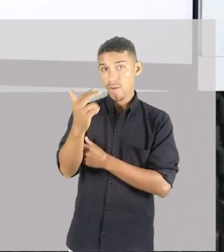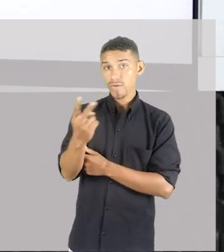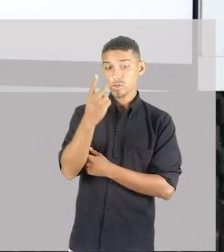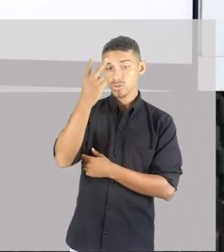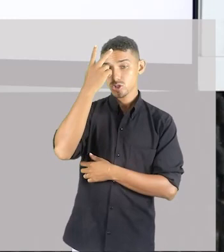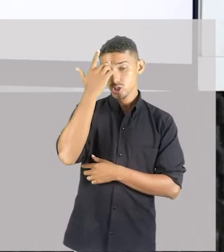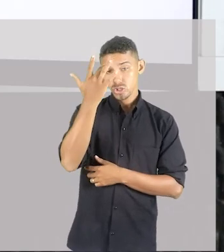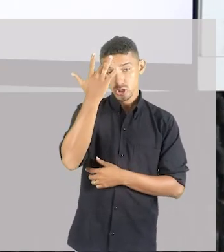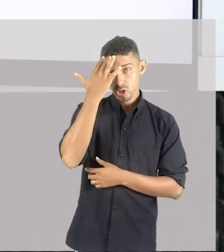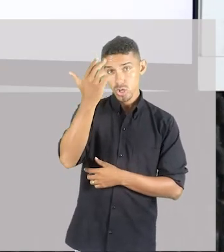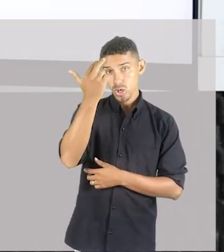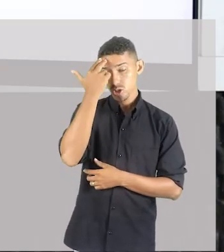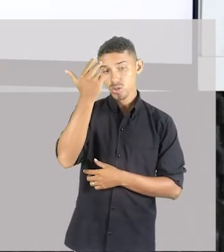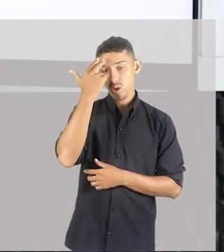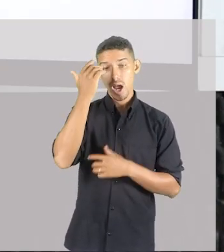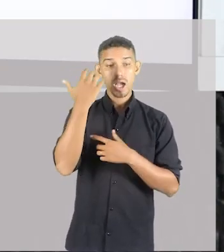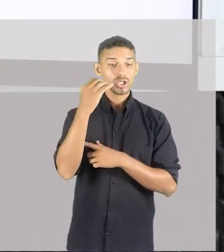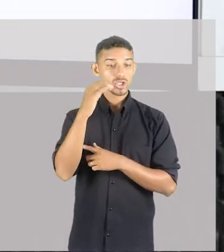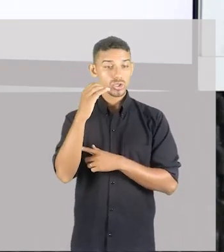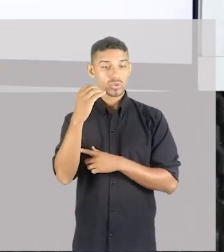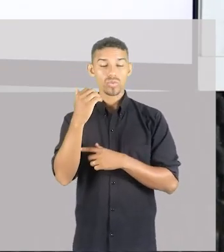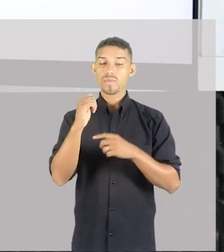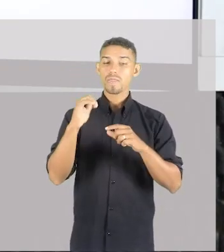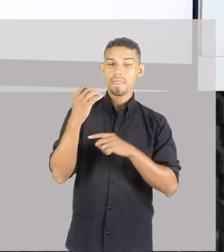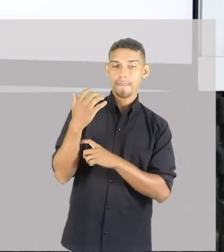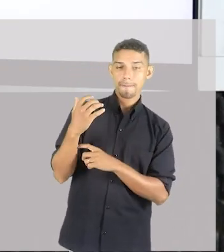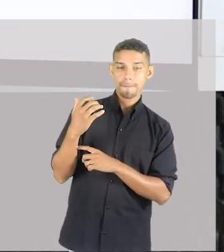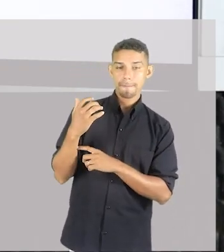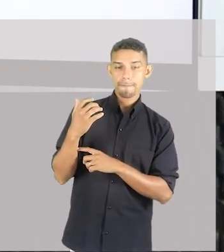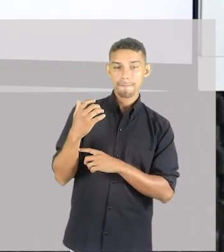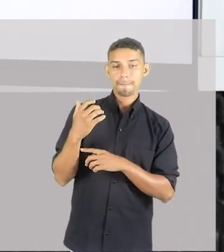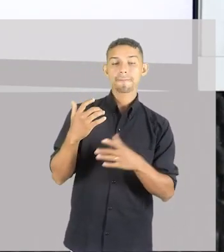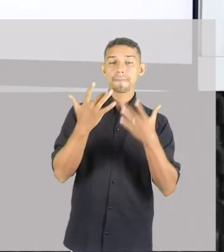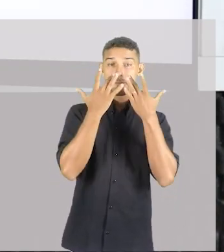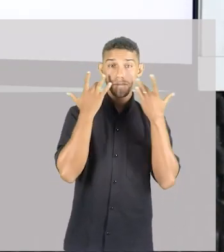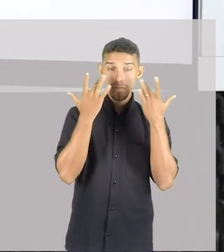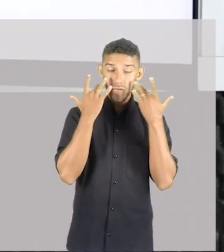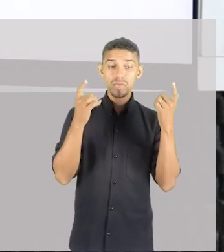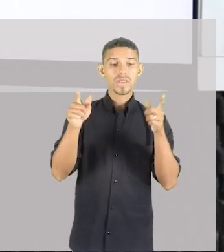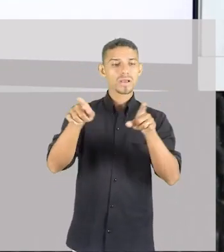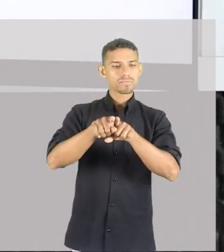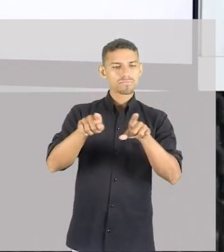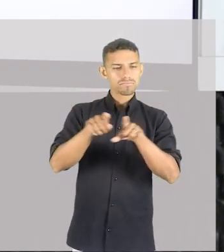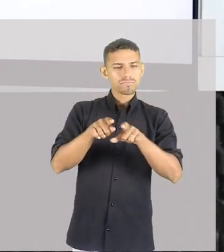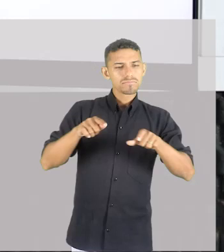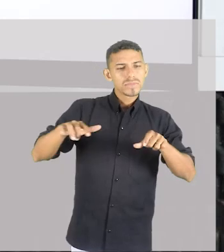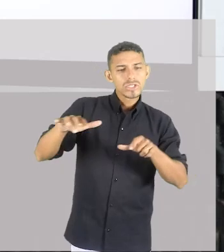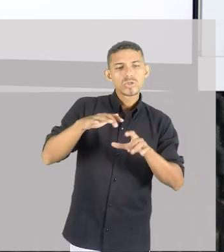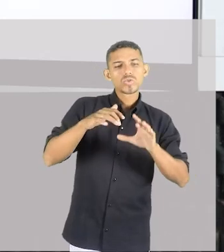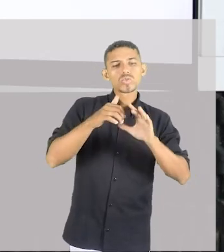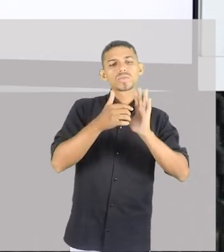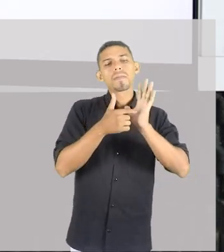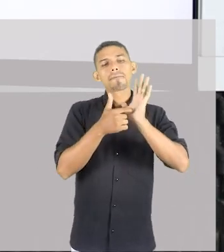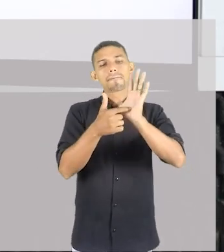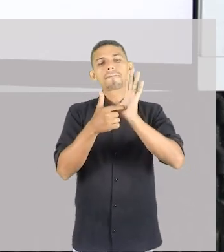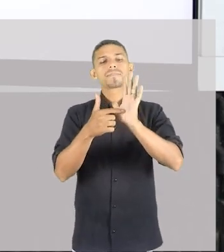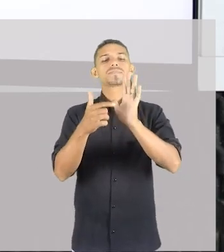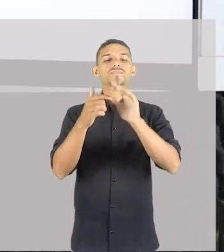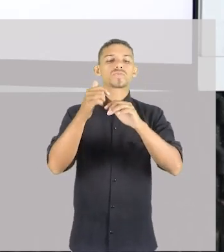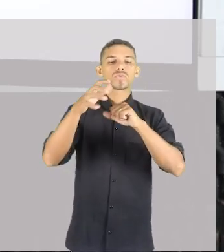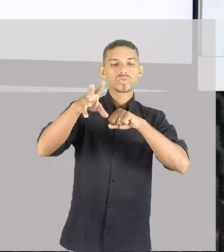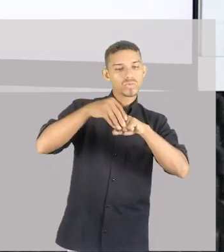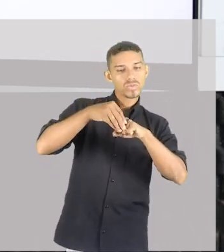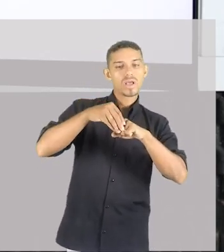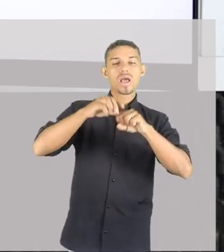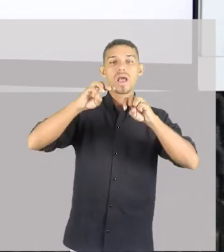histórico, artístico e científico. Caráter do conhecimento, questões sociais, culturais de lugar onde está inserido. É no museu